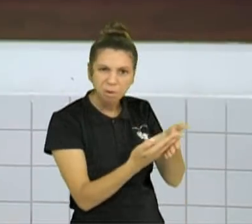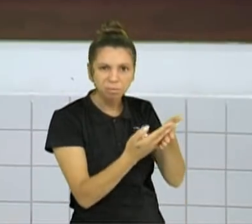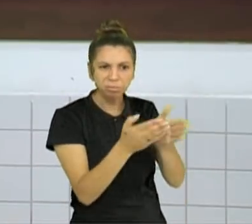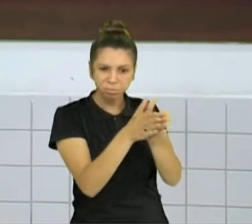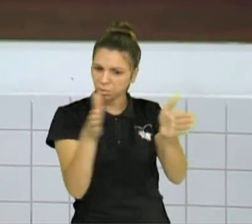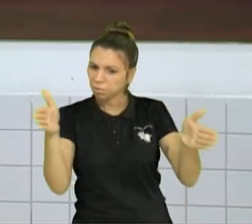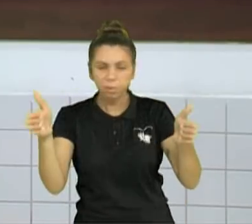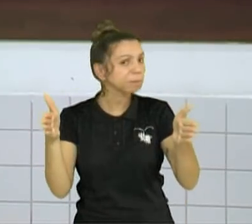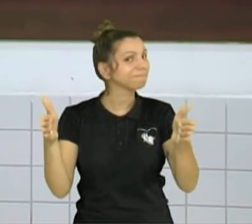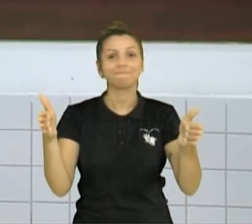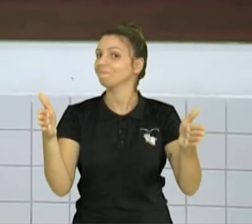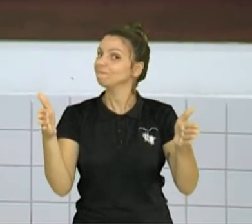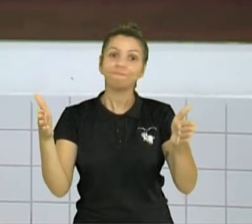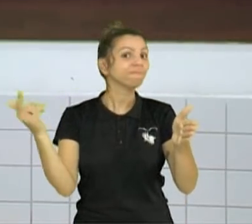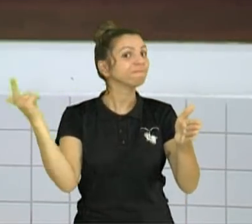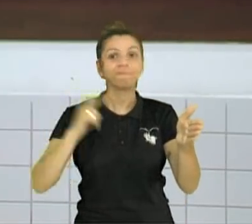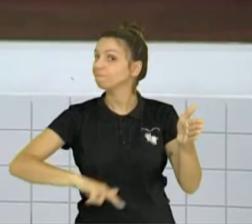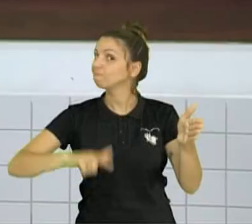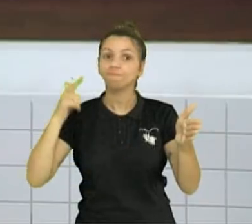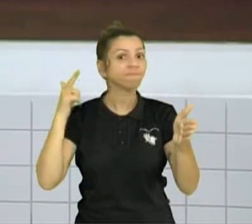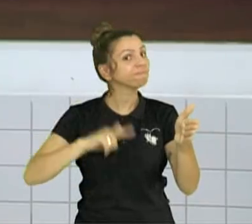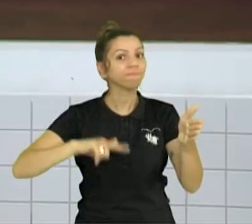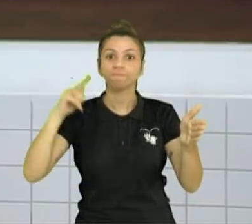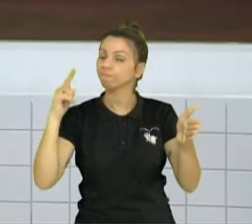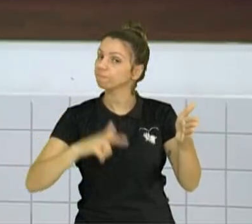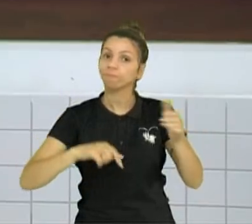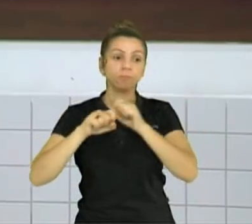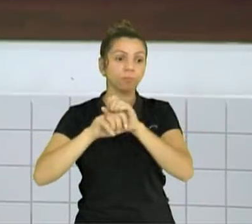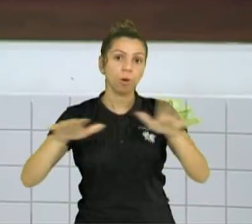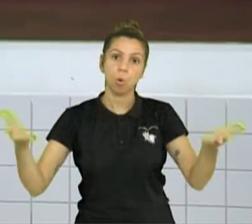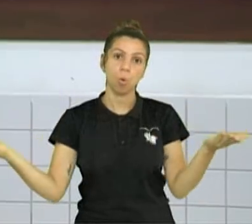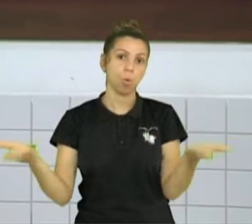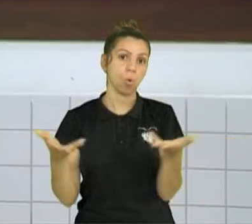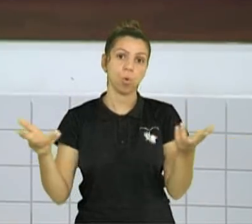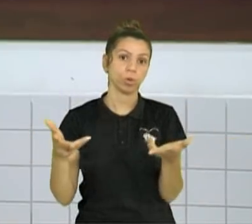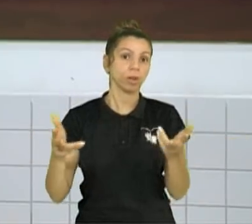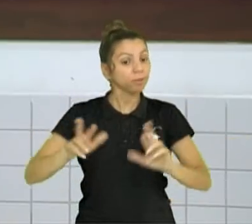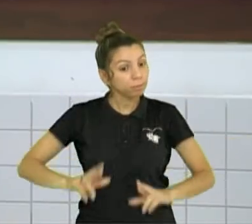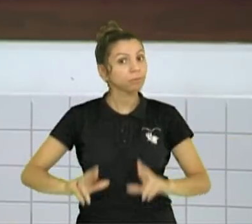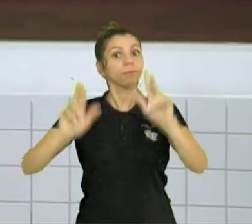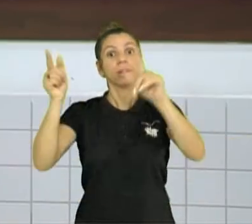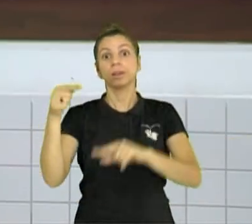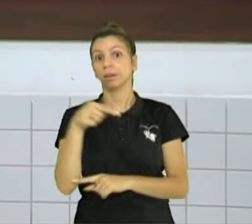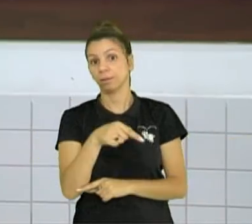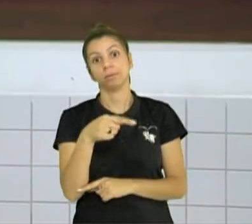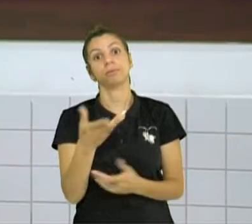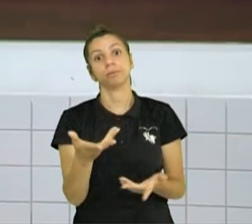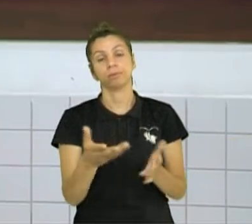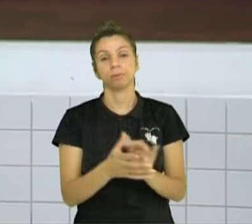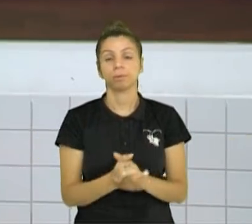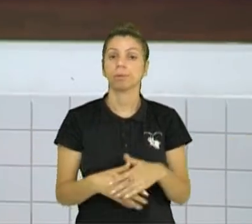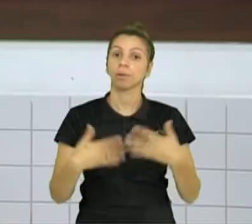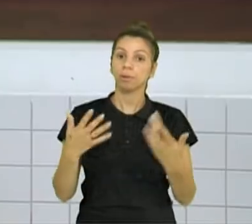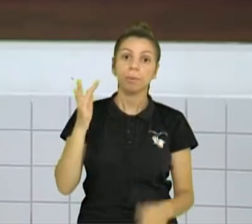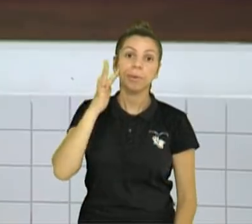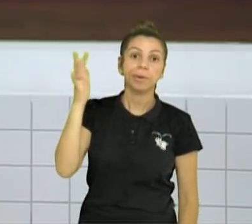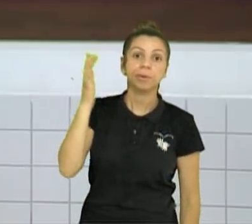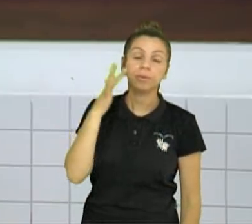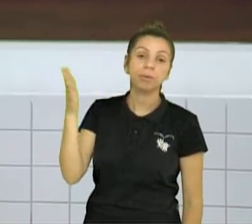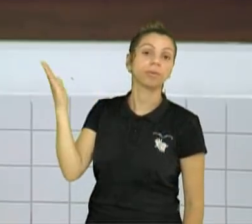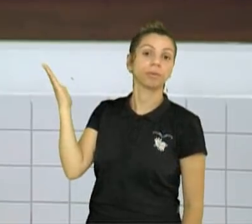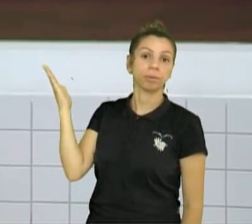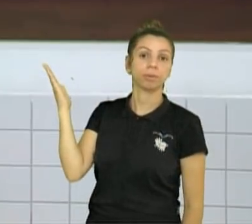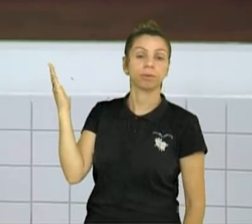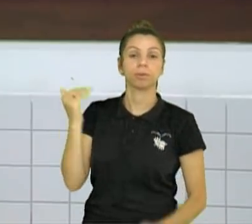período? Não havia acesso a estudos popularizados como nós temos hoje. Né? Então esses pensadores